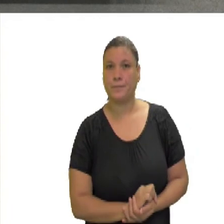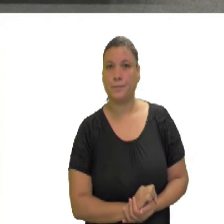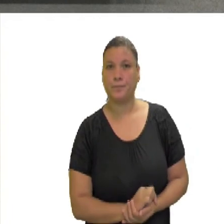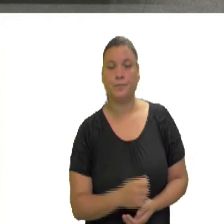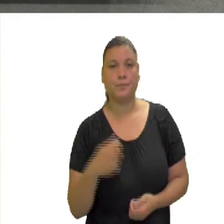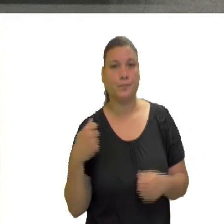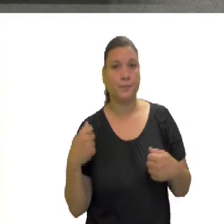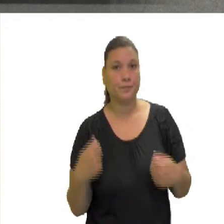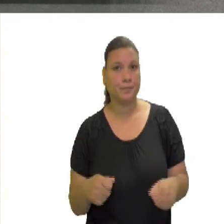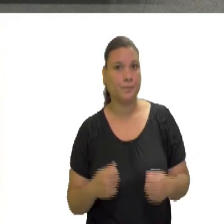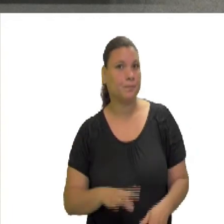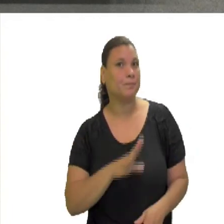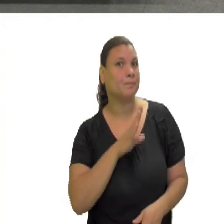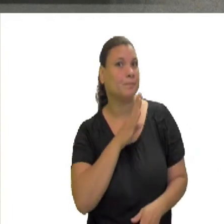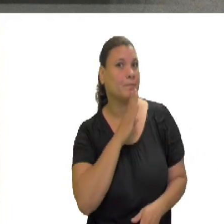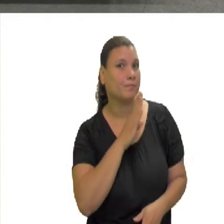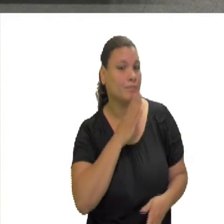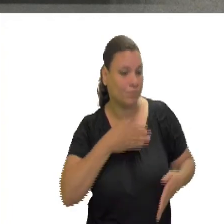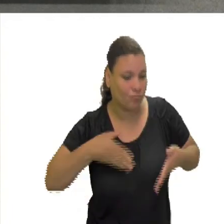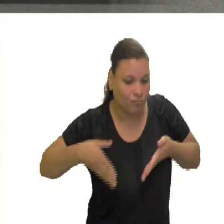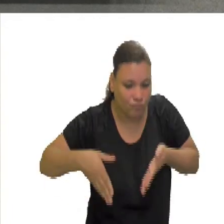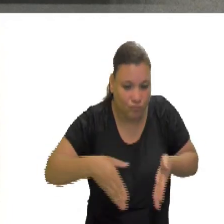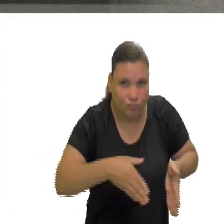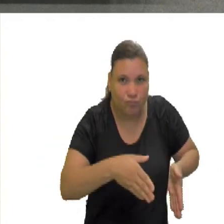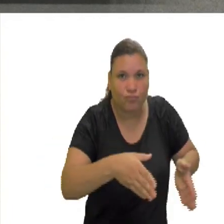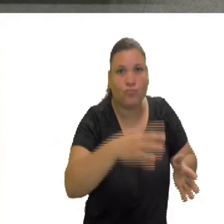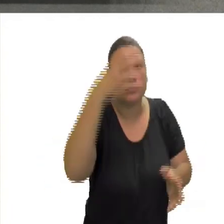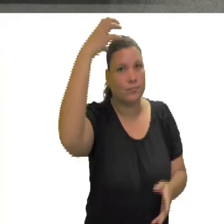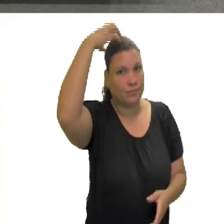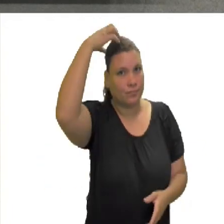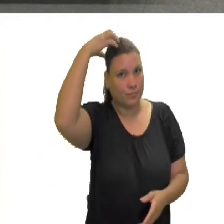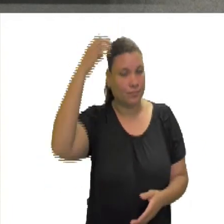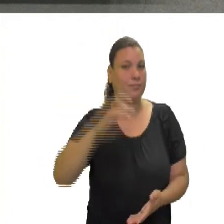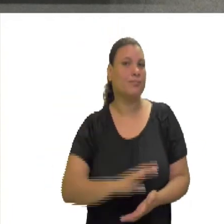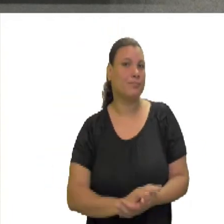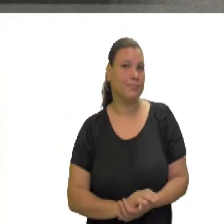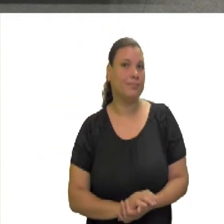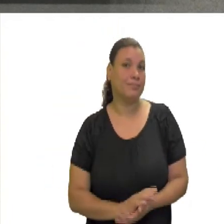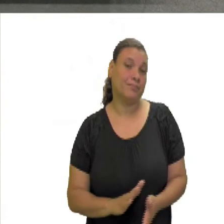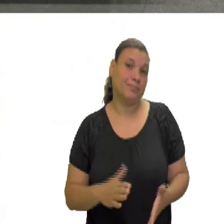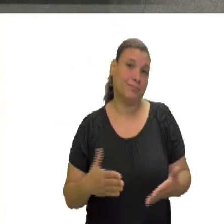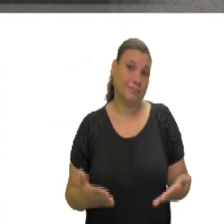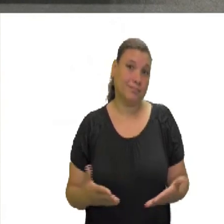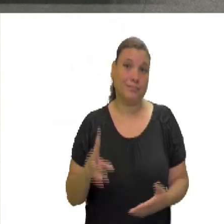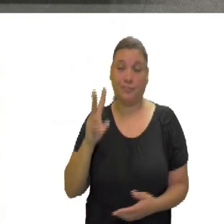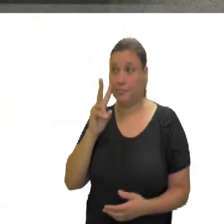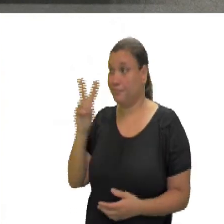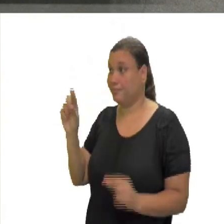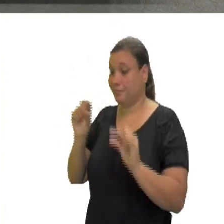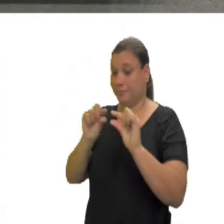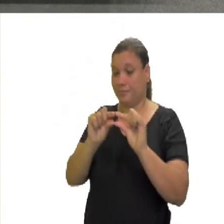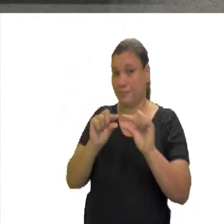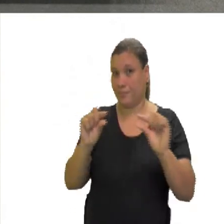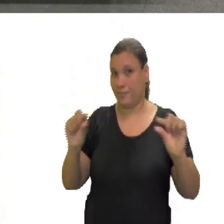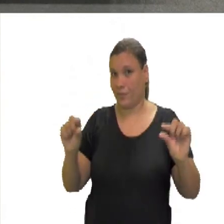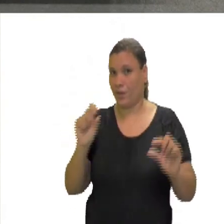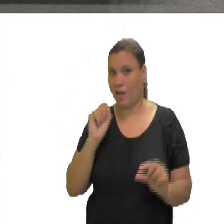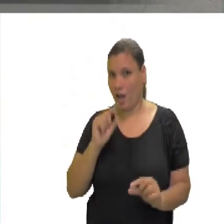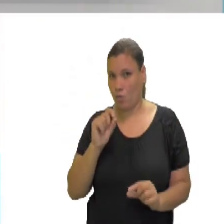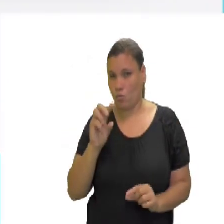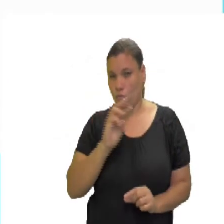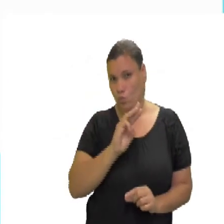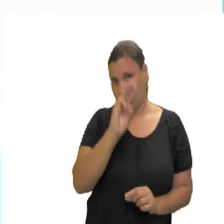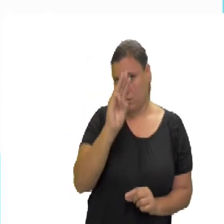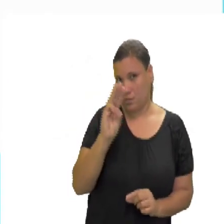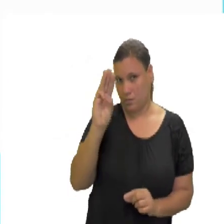pena conhecer todo esse trajeto de um pedacinho da nossa história. Aqui está um site, que é o site oficial do